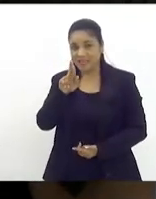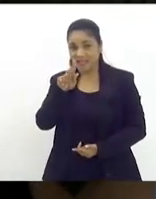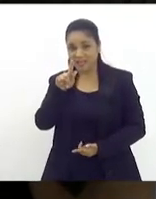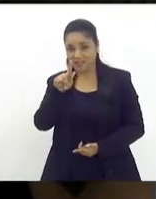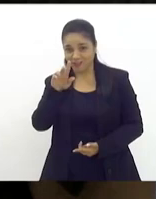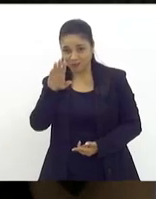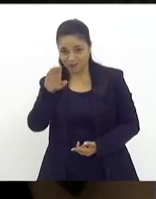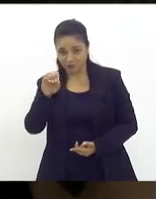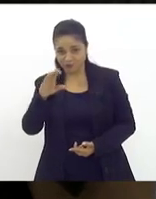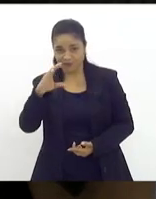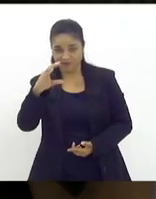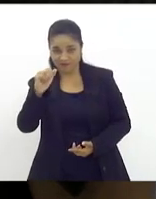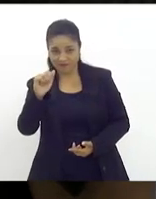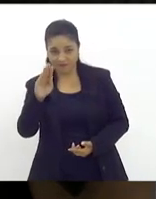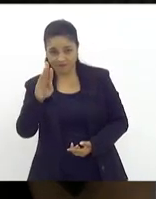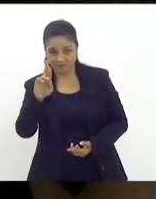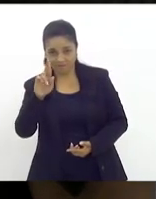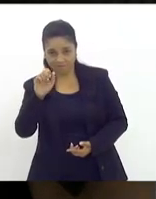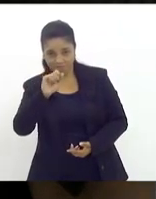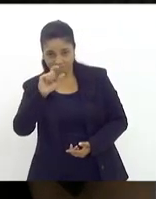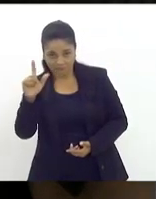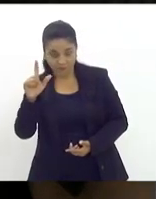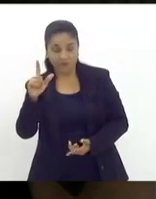da Delegacia